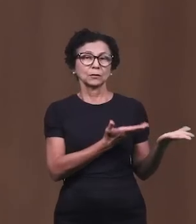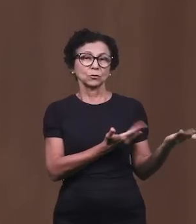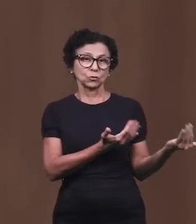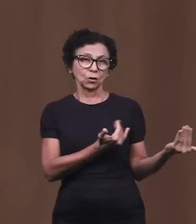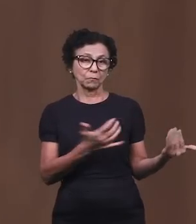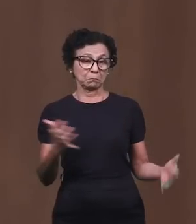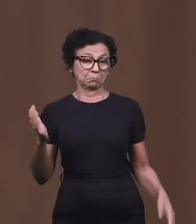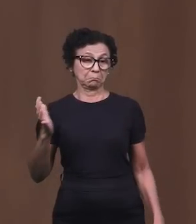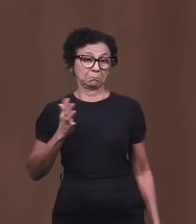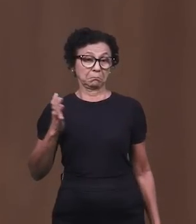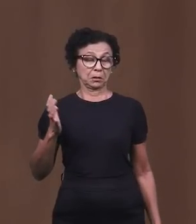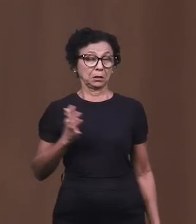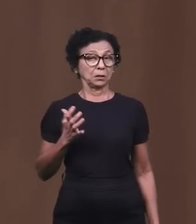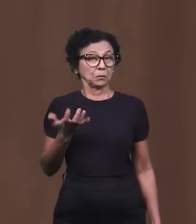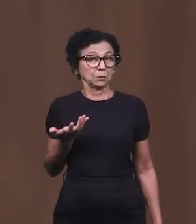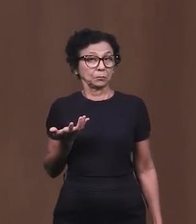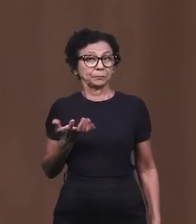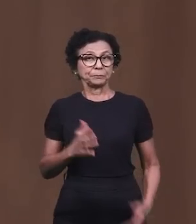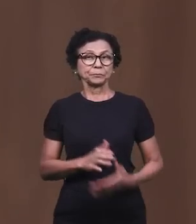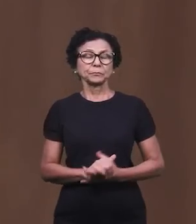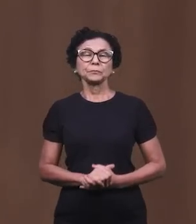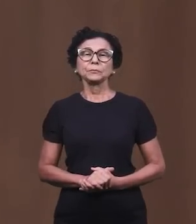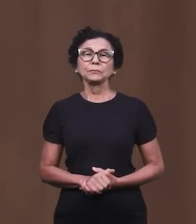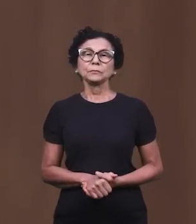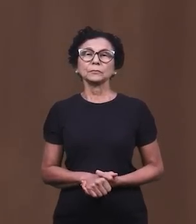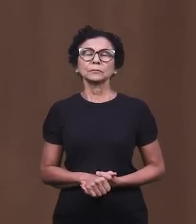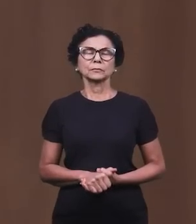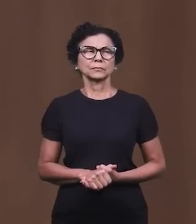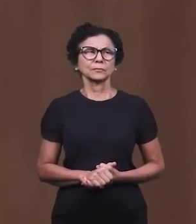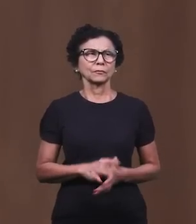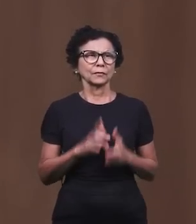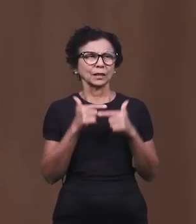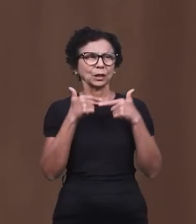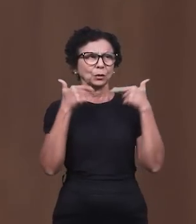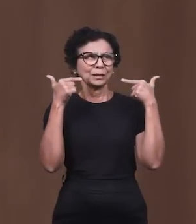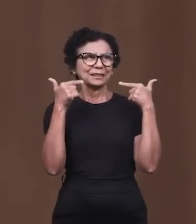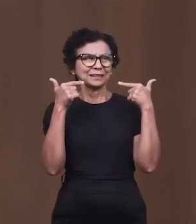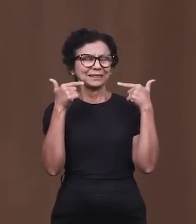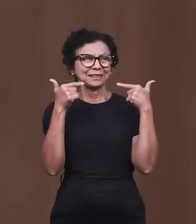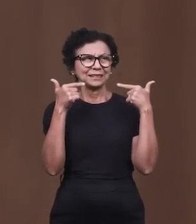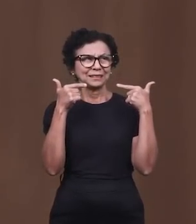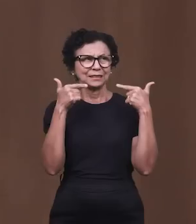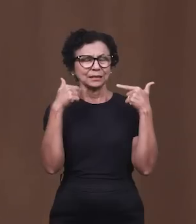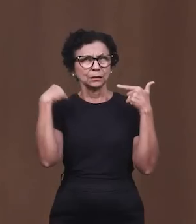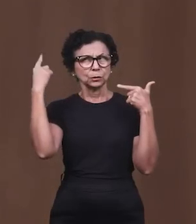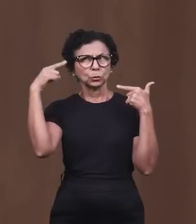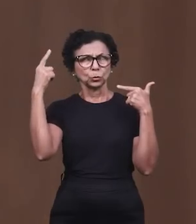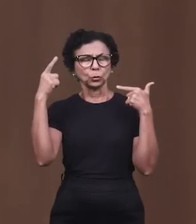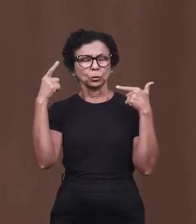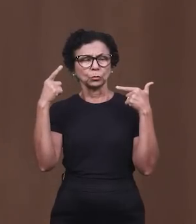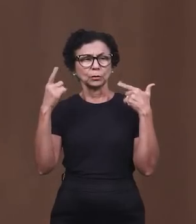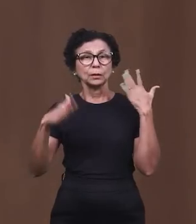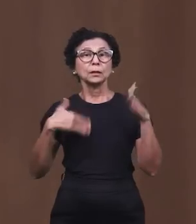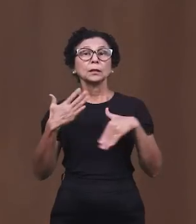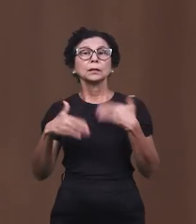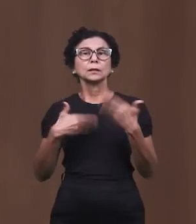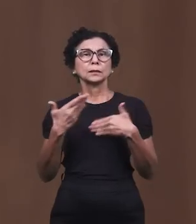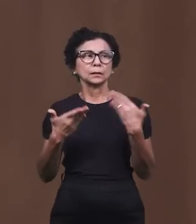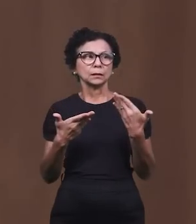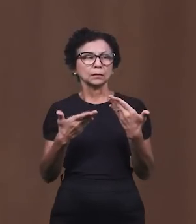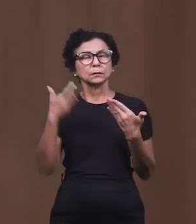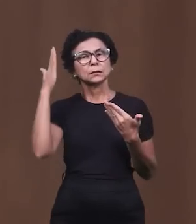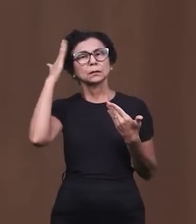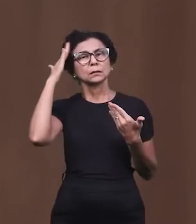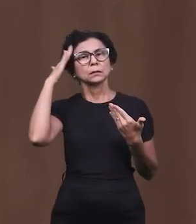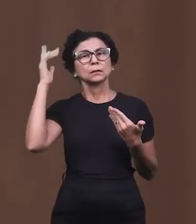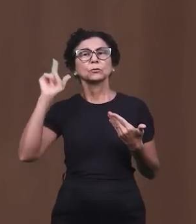do riso disse, está doido, e da alegria, que te serve esta? Então veja, a alegria nossa